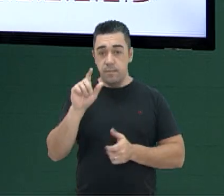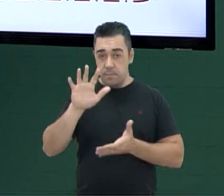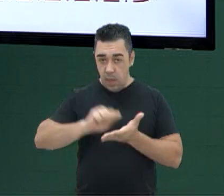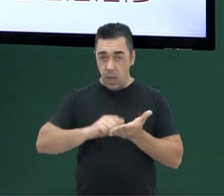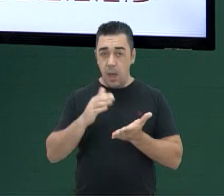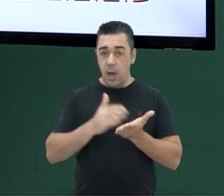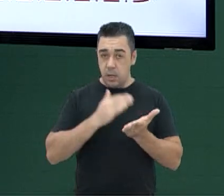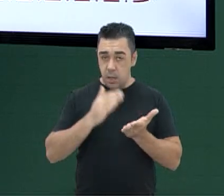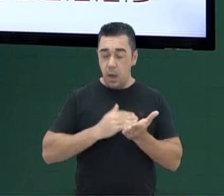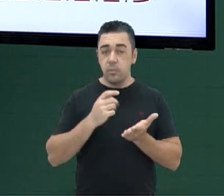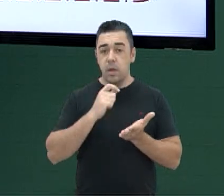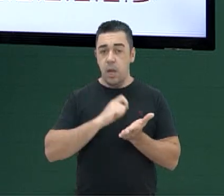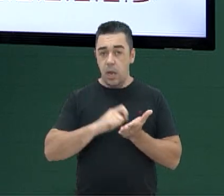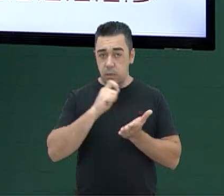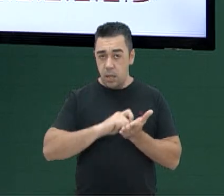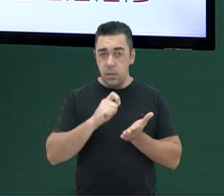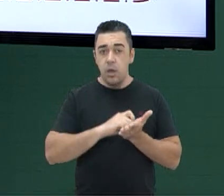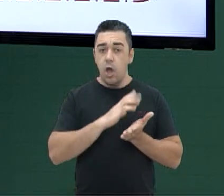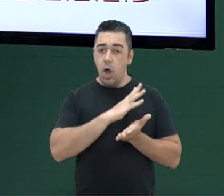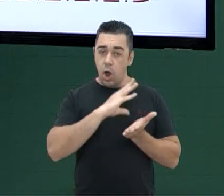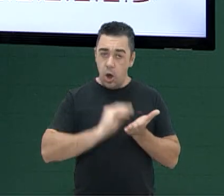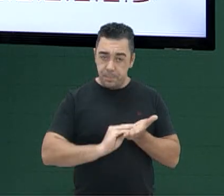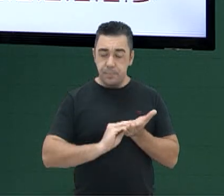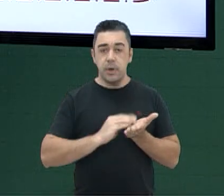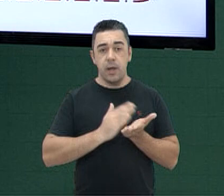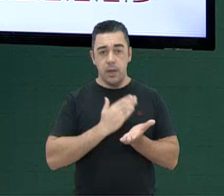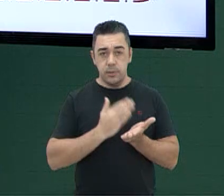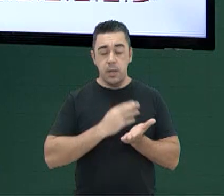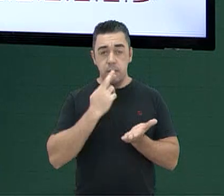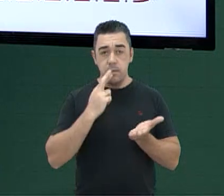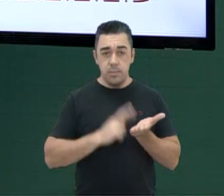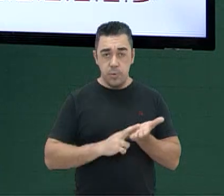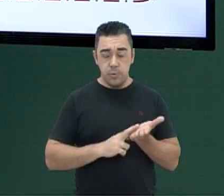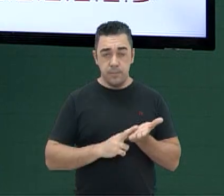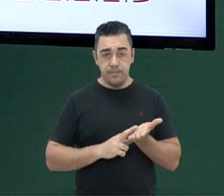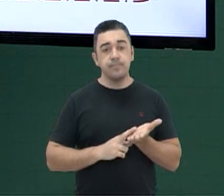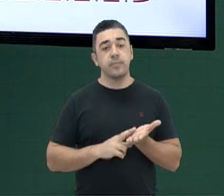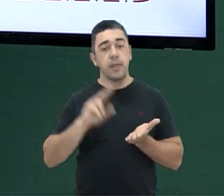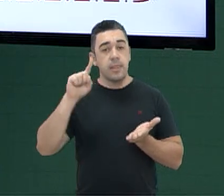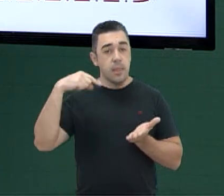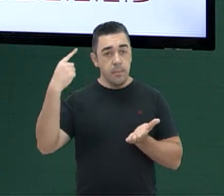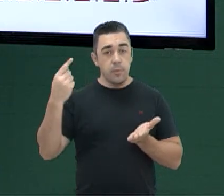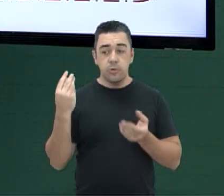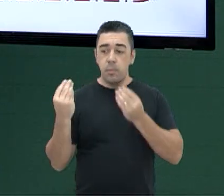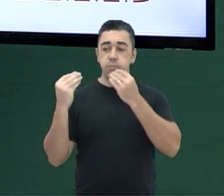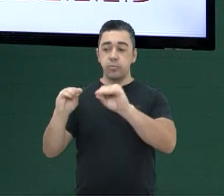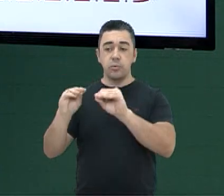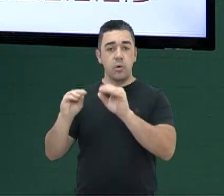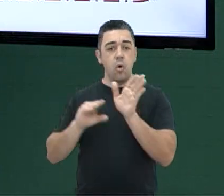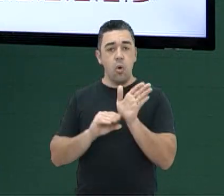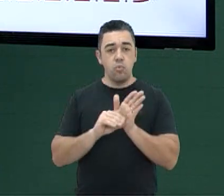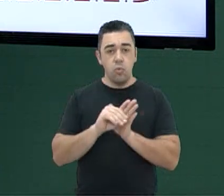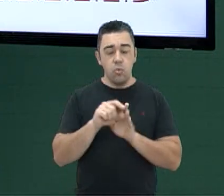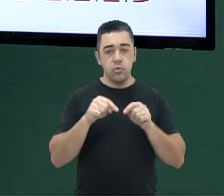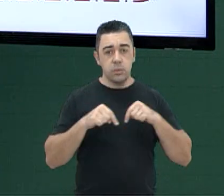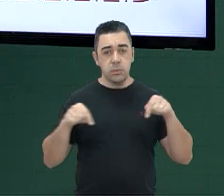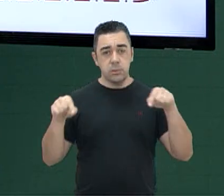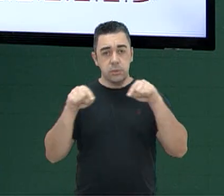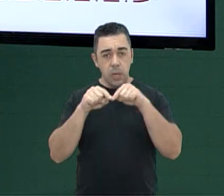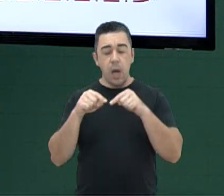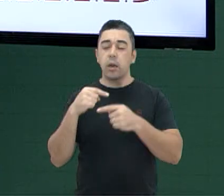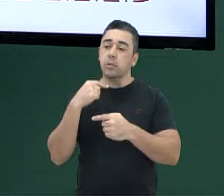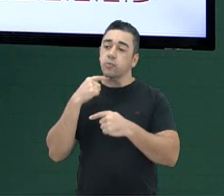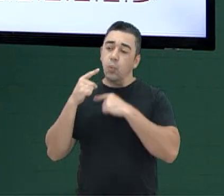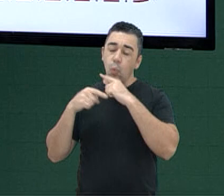caderno e caneta e vai realizar a cópia dele no seu caderno e vai respondê-lo, para que depois você possa tirar dúvidas com o